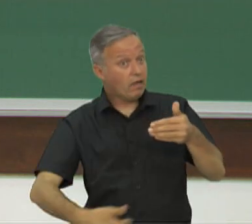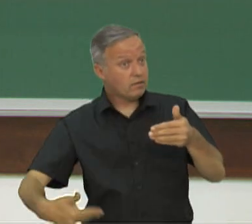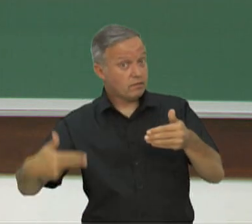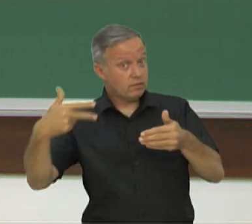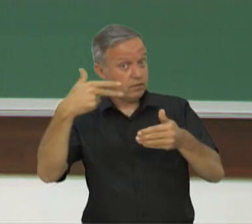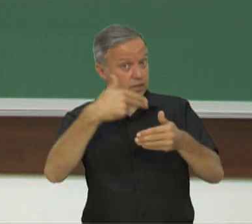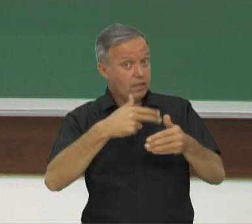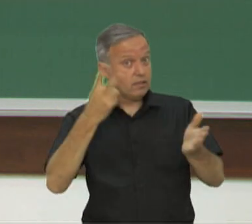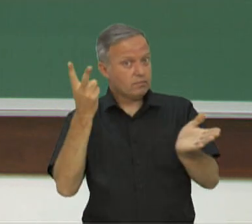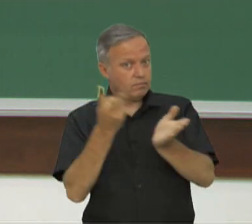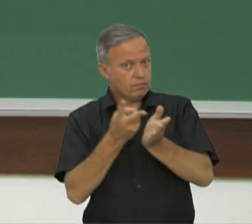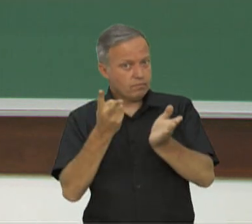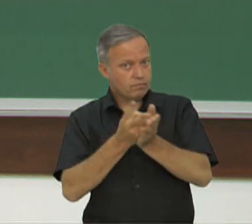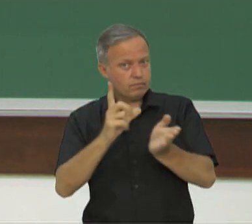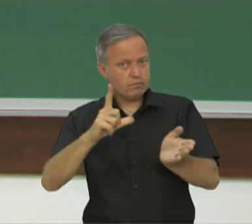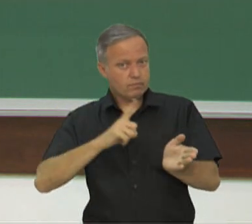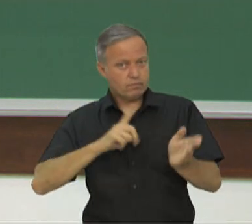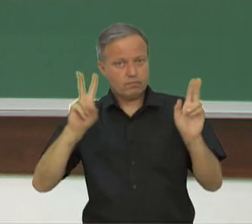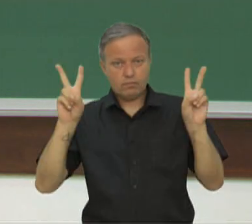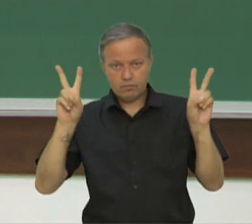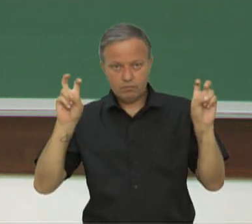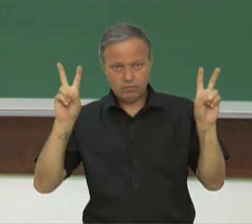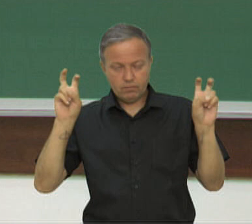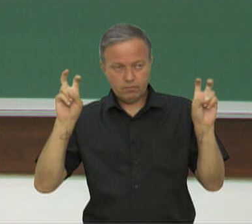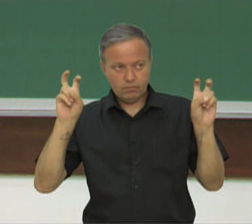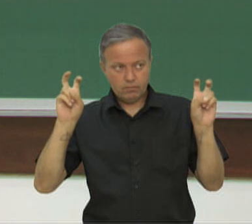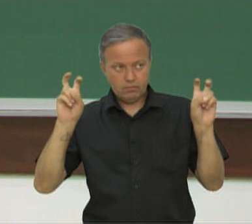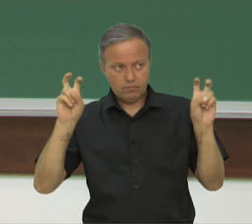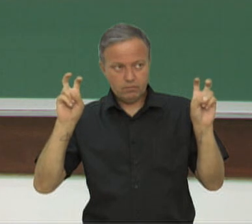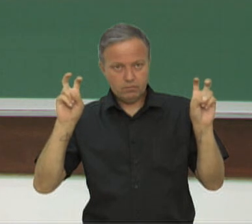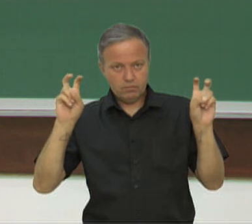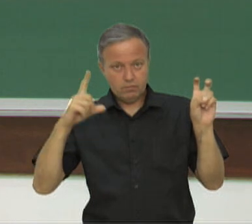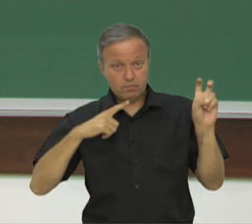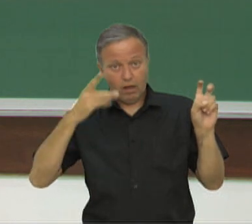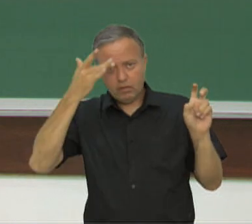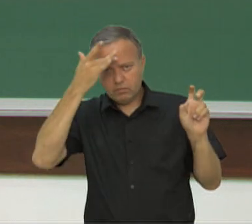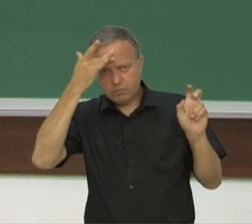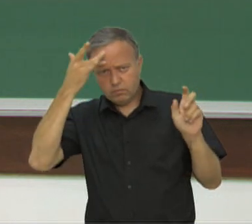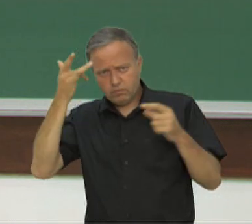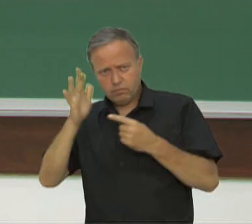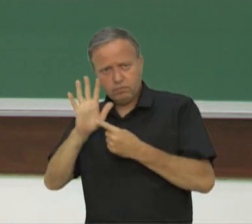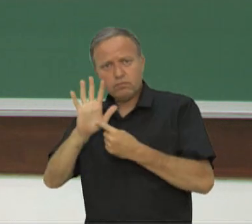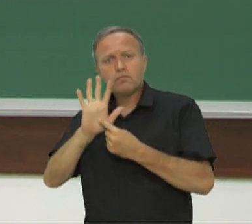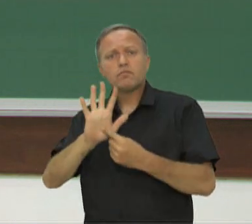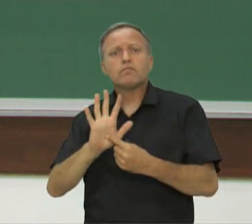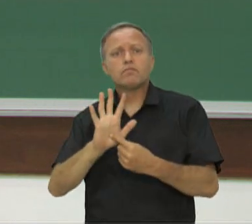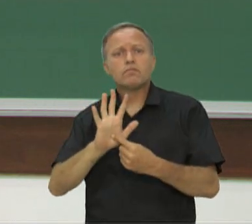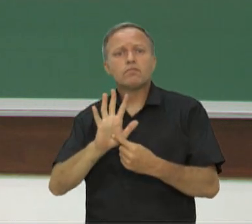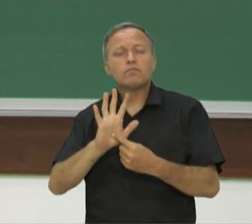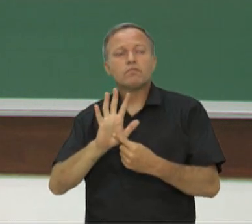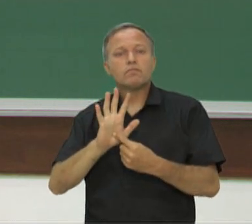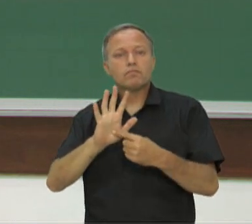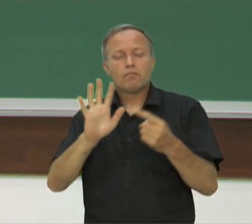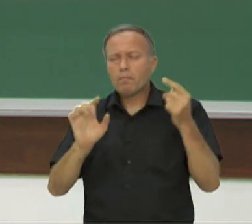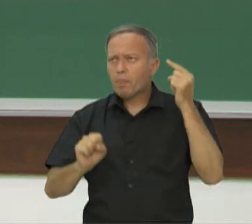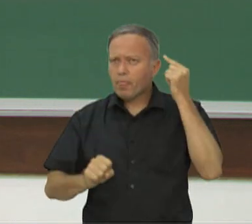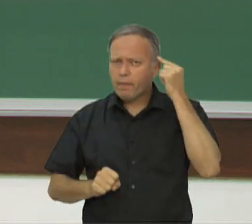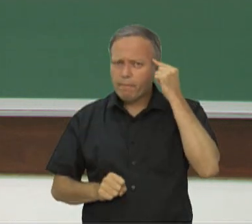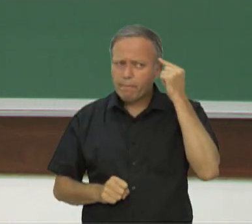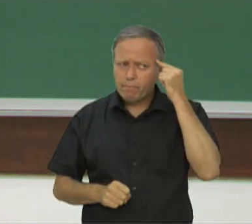sempre tem um tema, né? O artista quer transmitir alguma coisa para você, alguma